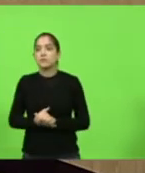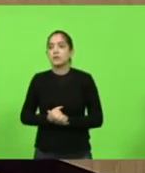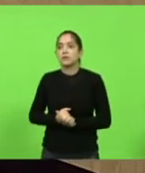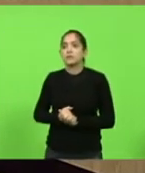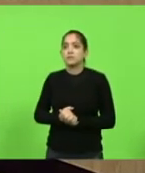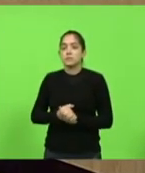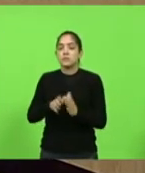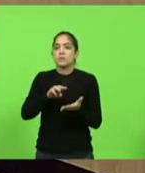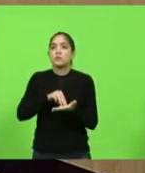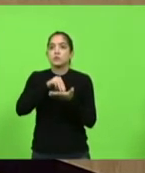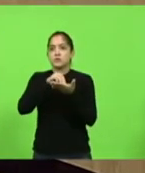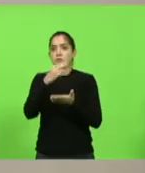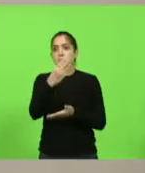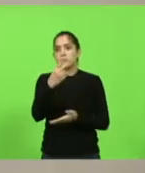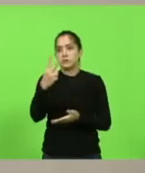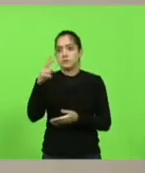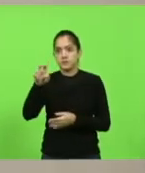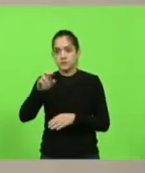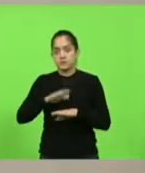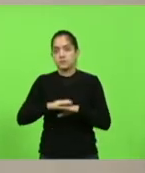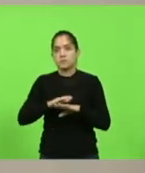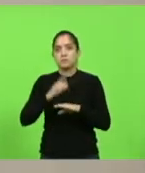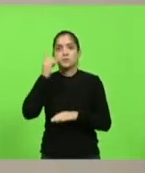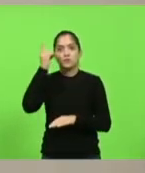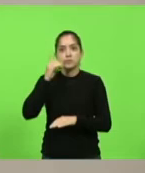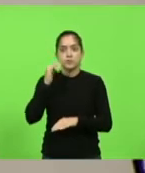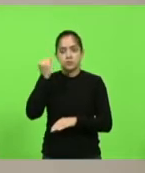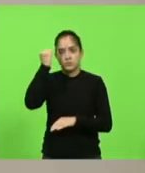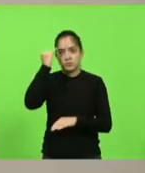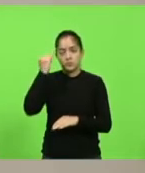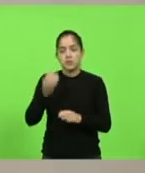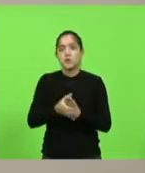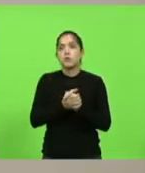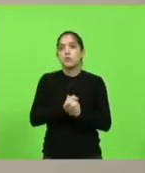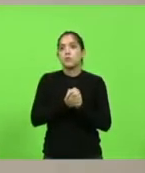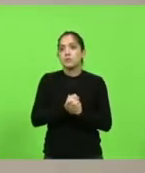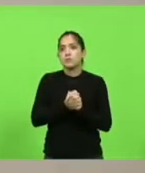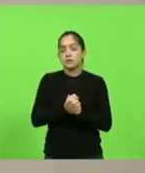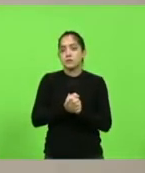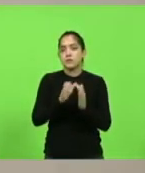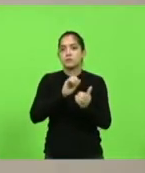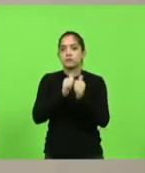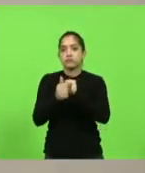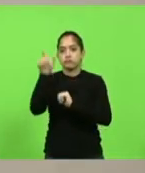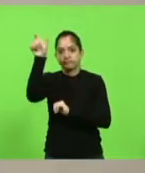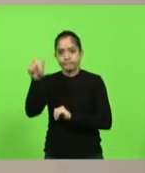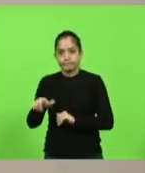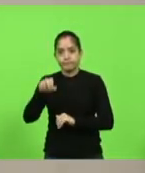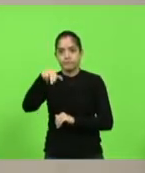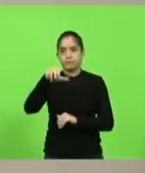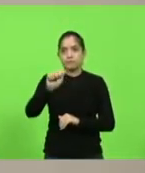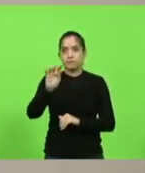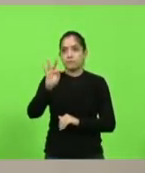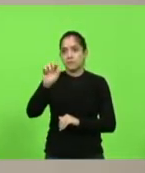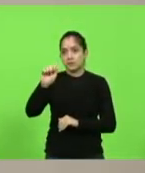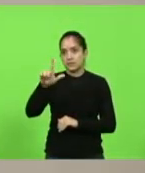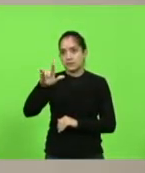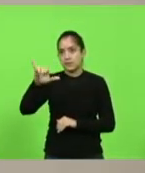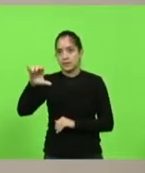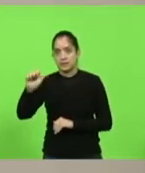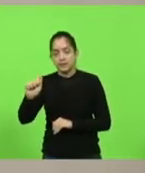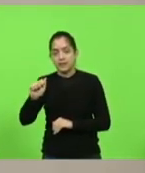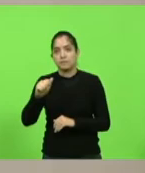Moção 325, autoria deputado Jerry Comper, cumprimentando o atleta Natália Zílio Pereira pela trajetória